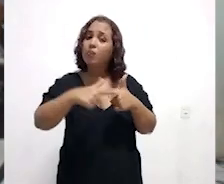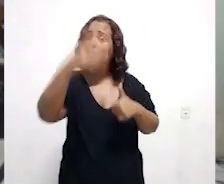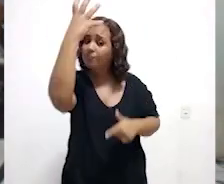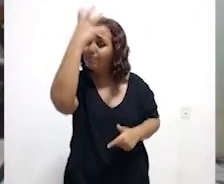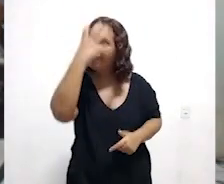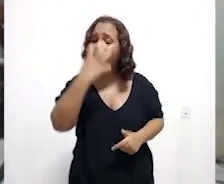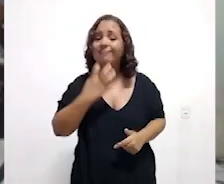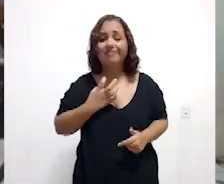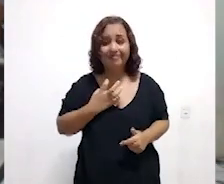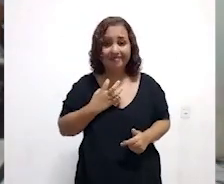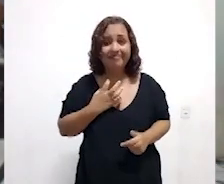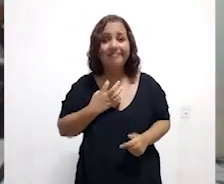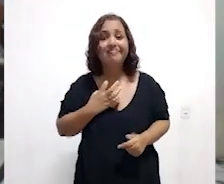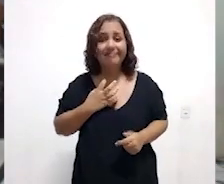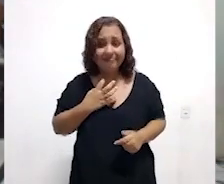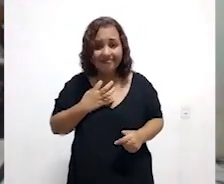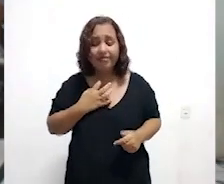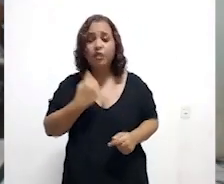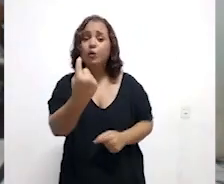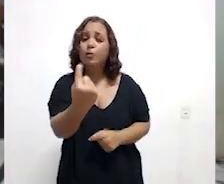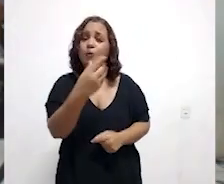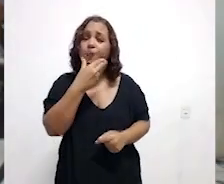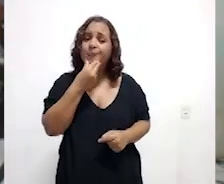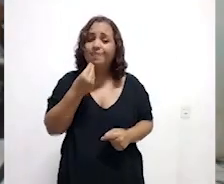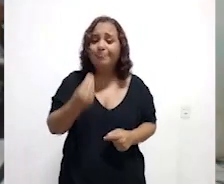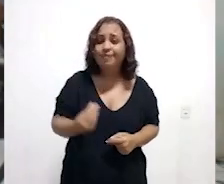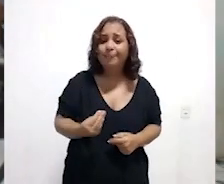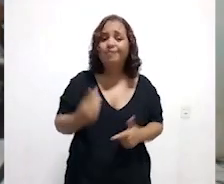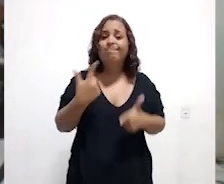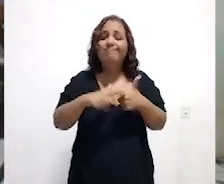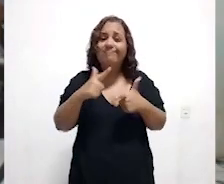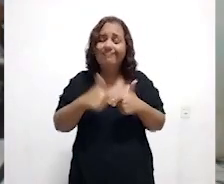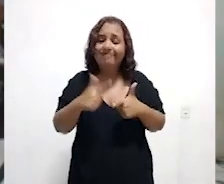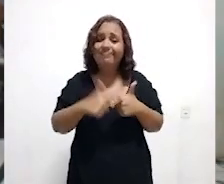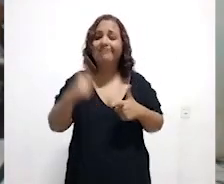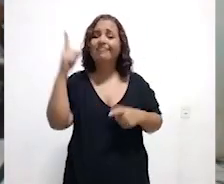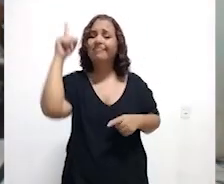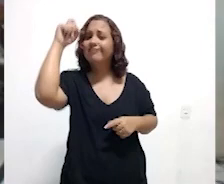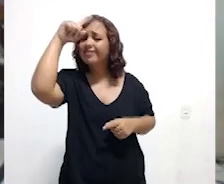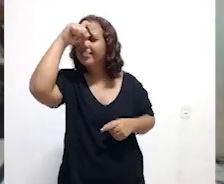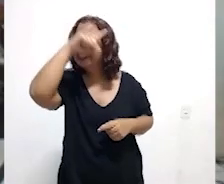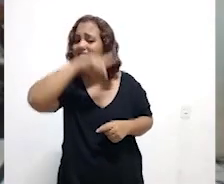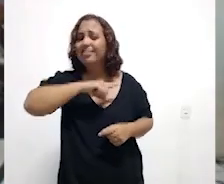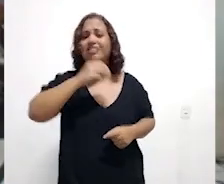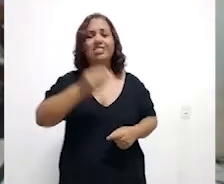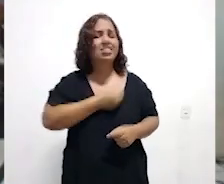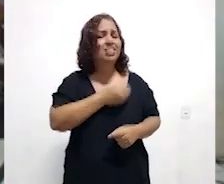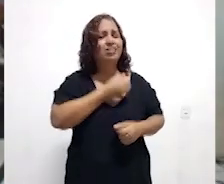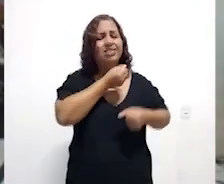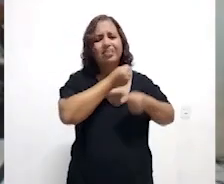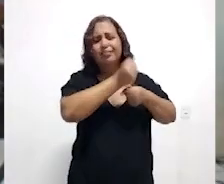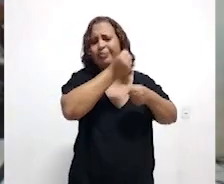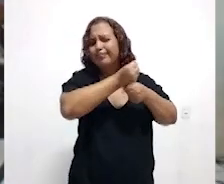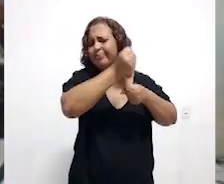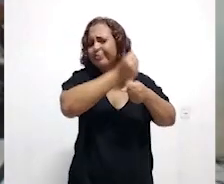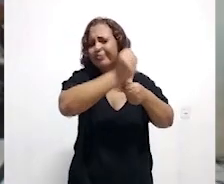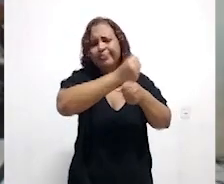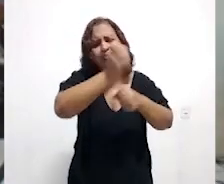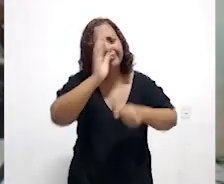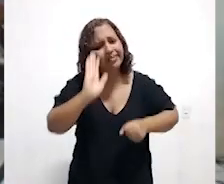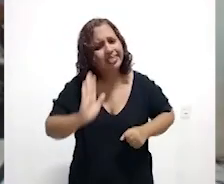homem com uma situação difícil que o atormentava por muito